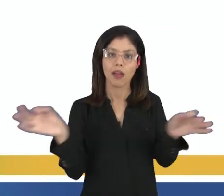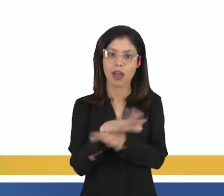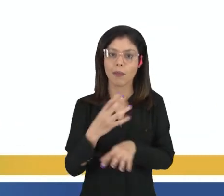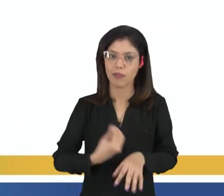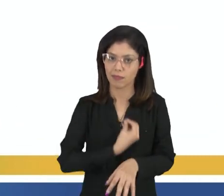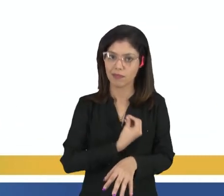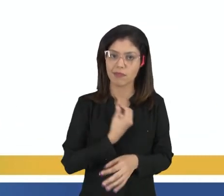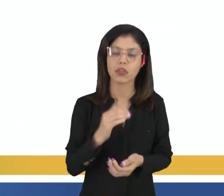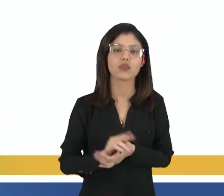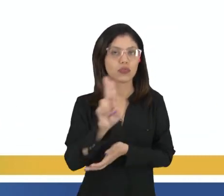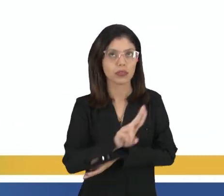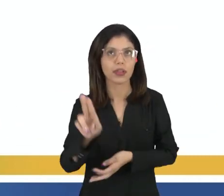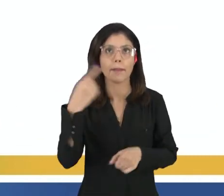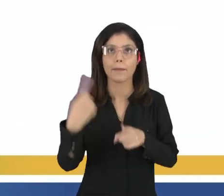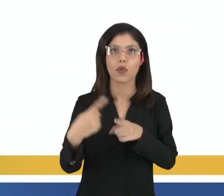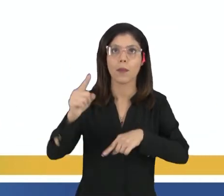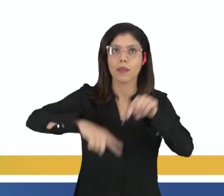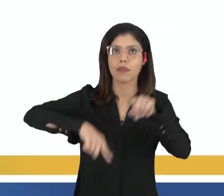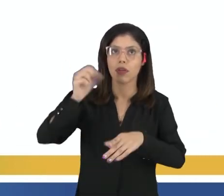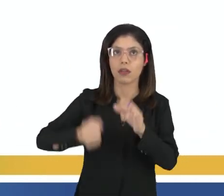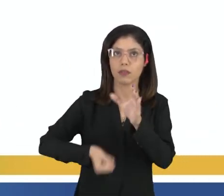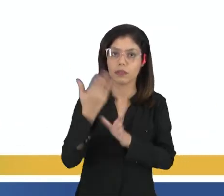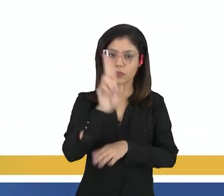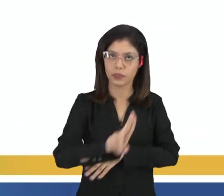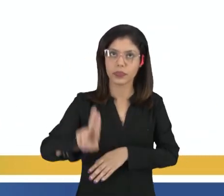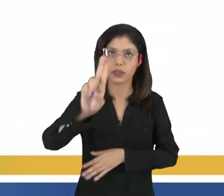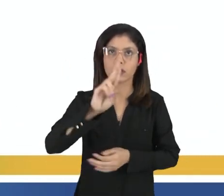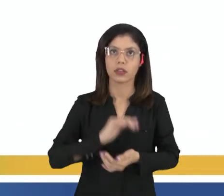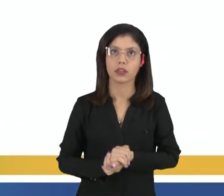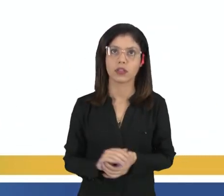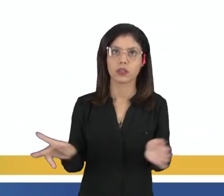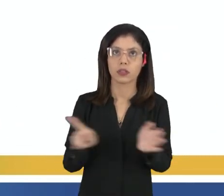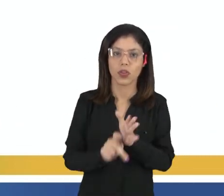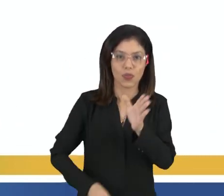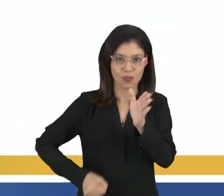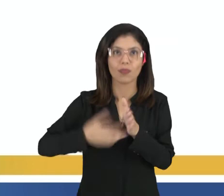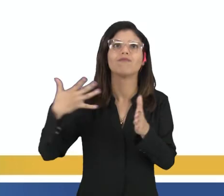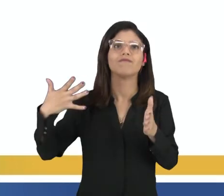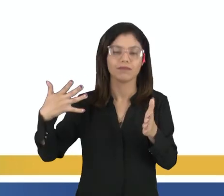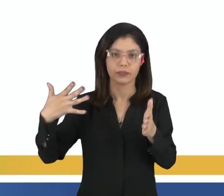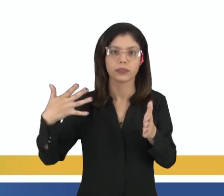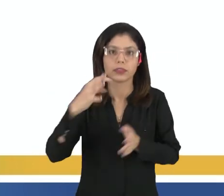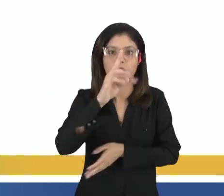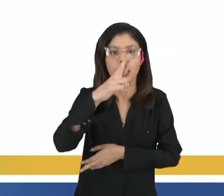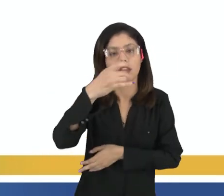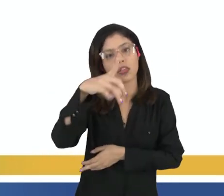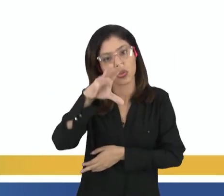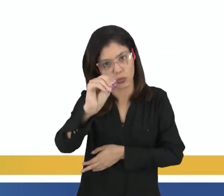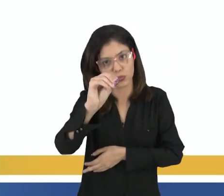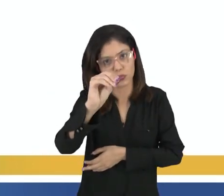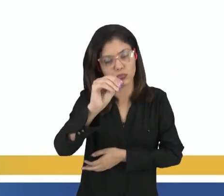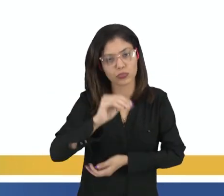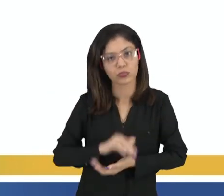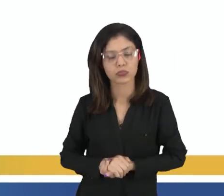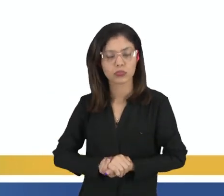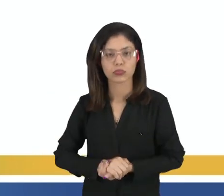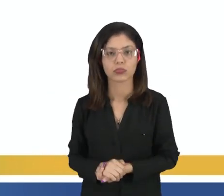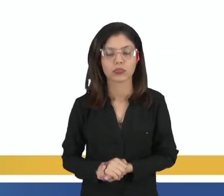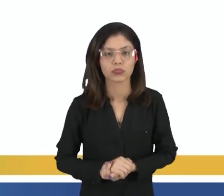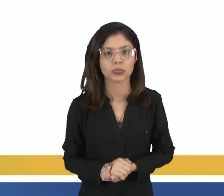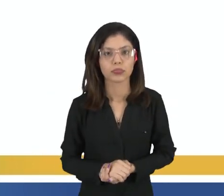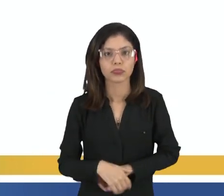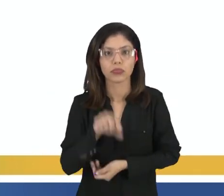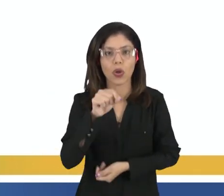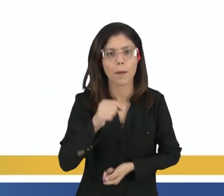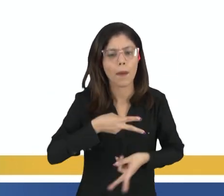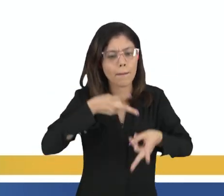sua vida útil, pois os materiais usados em sua composição muitas vezes são tóxicos.